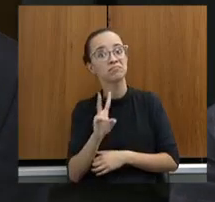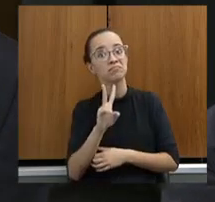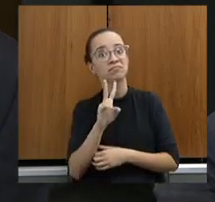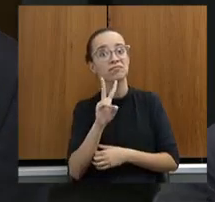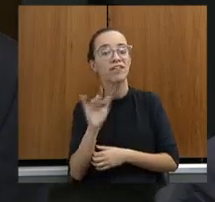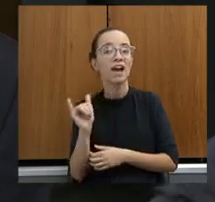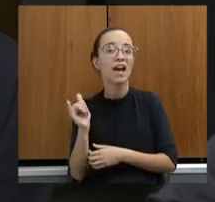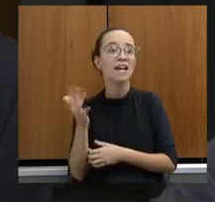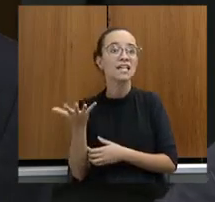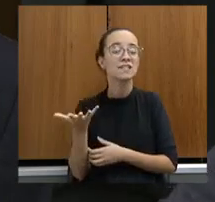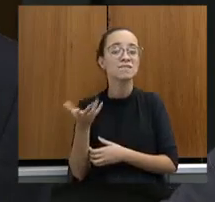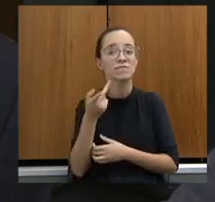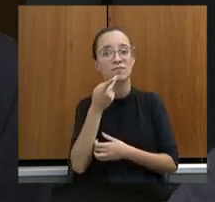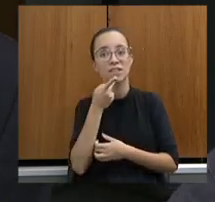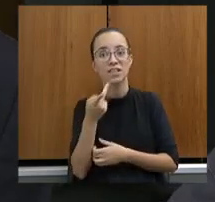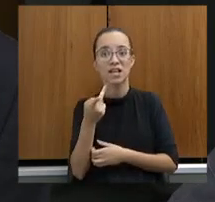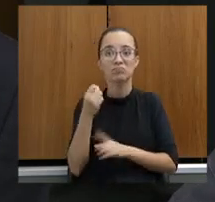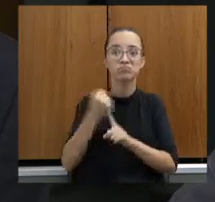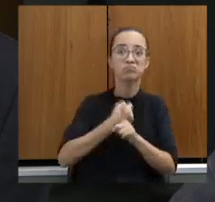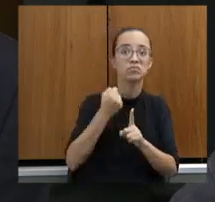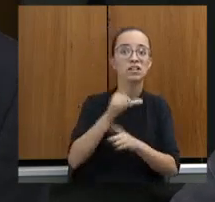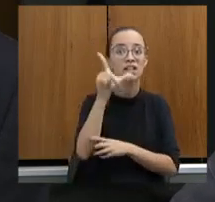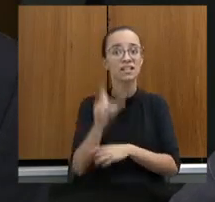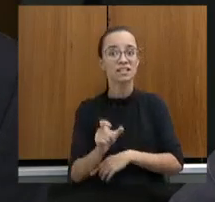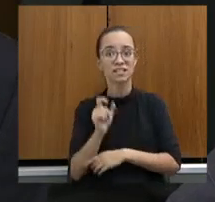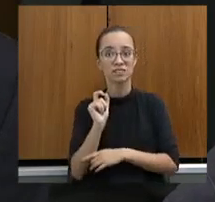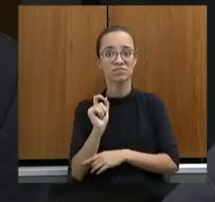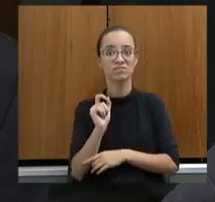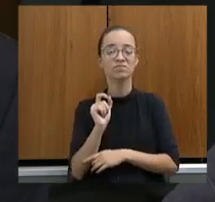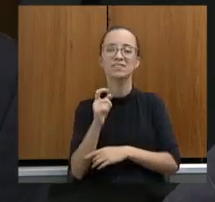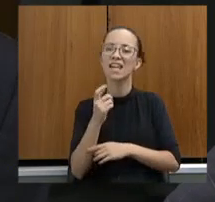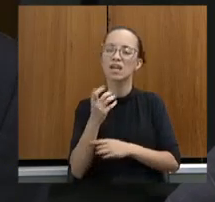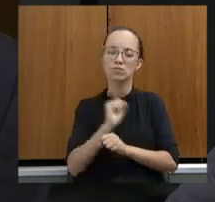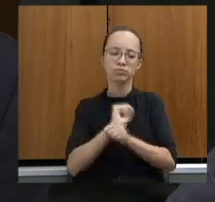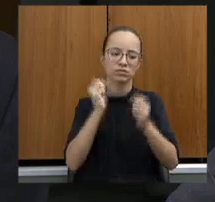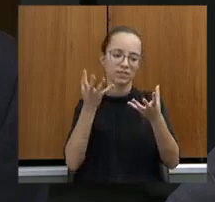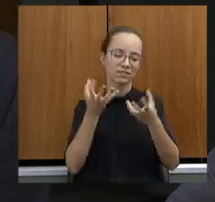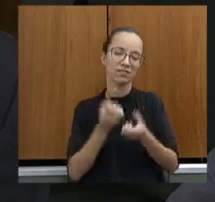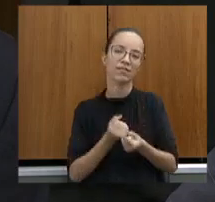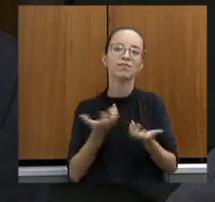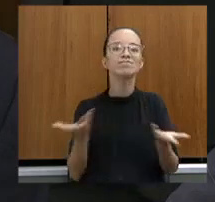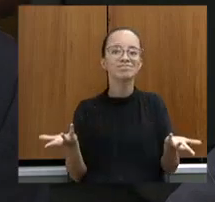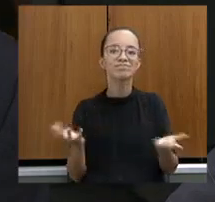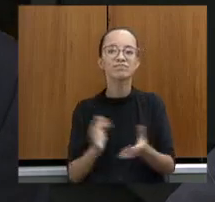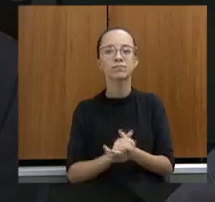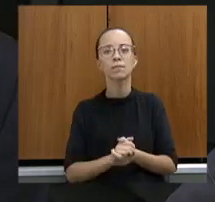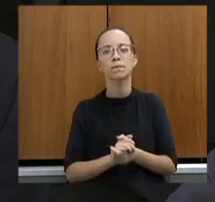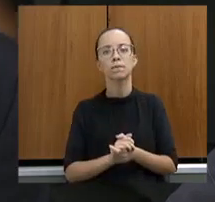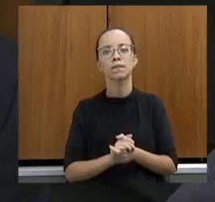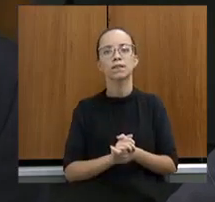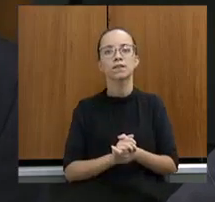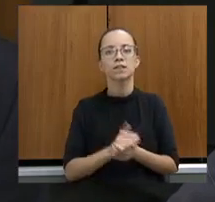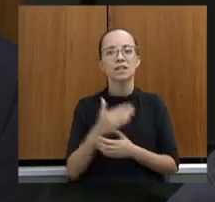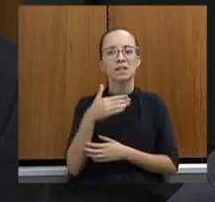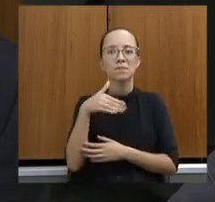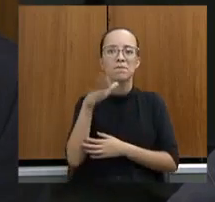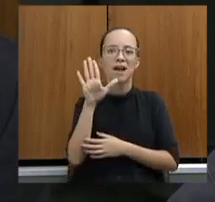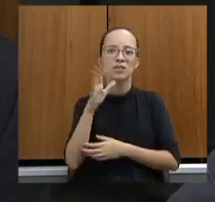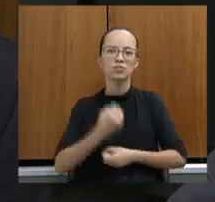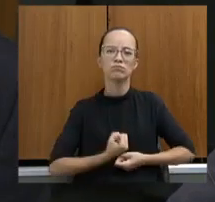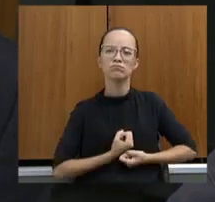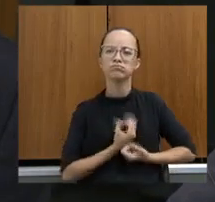essa guerra essa luta porque é impossível aceitarmos isso Então na verdade era coisas mais de coração